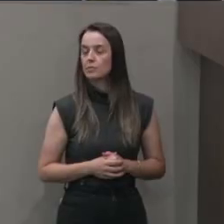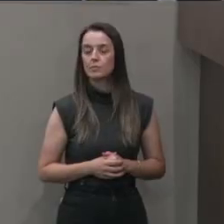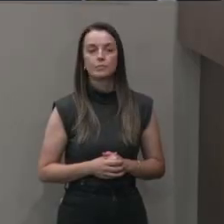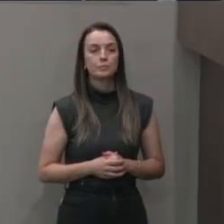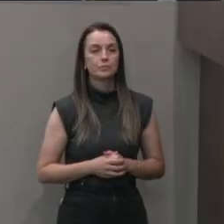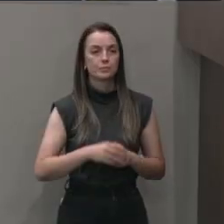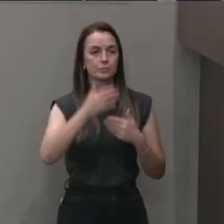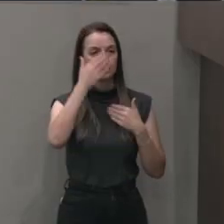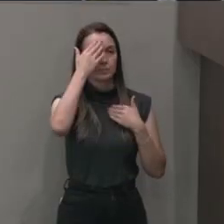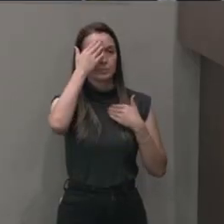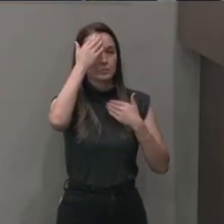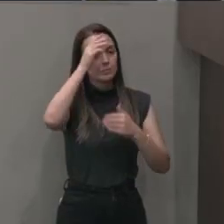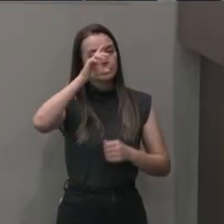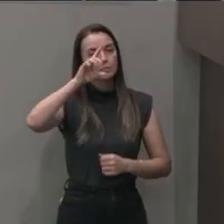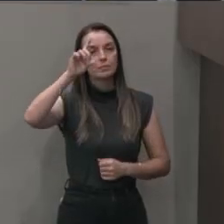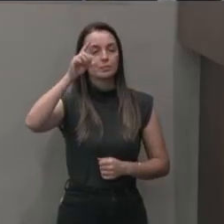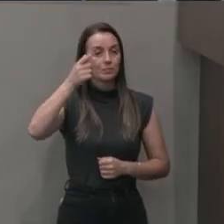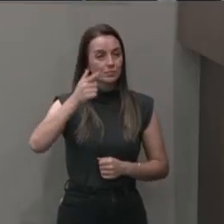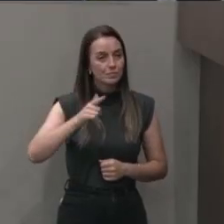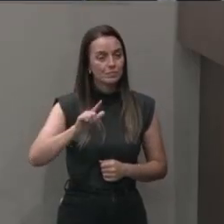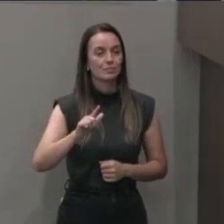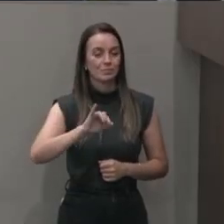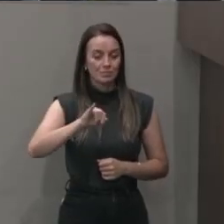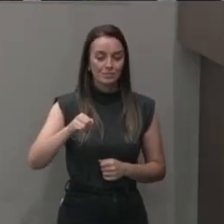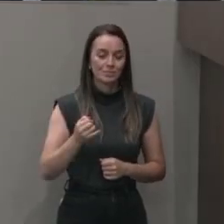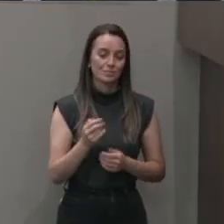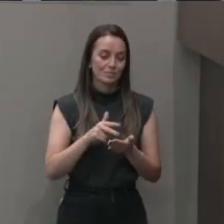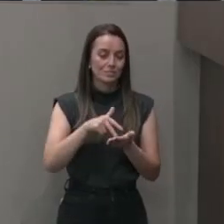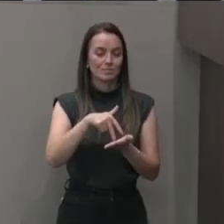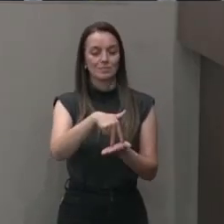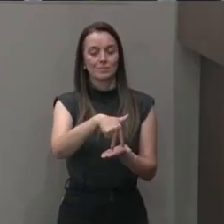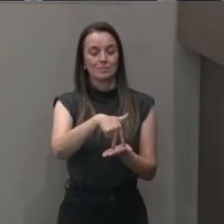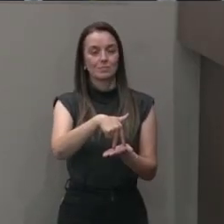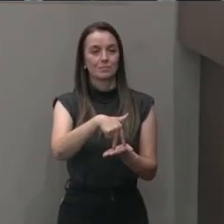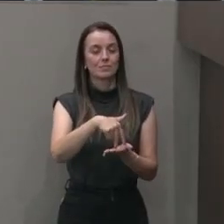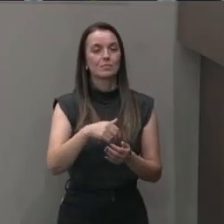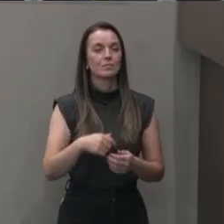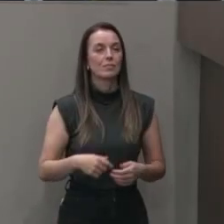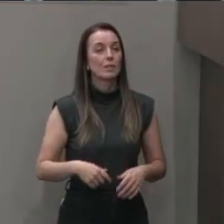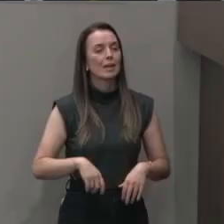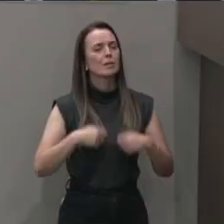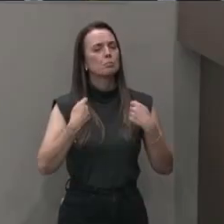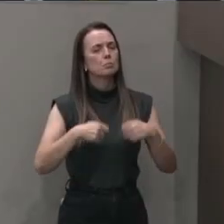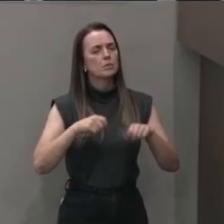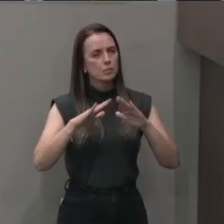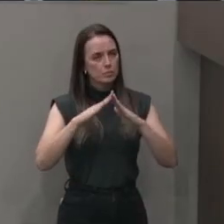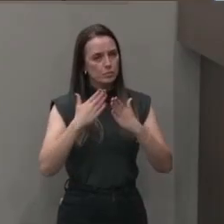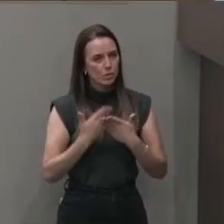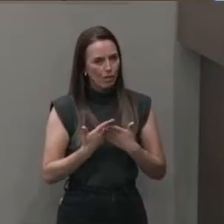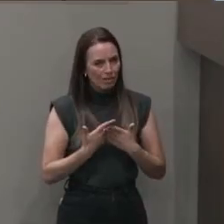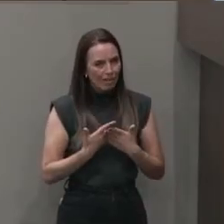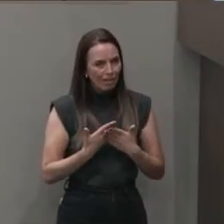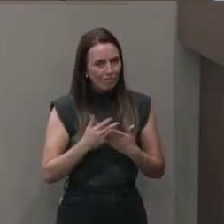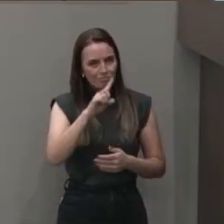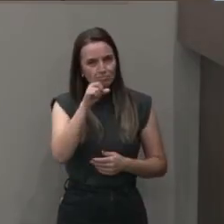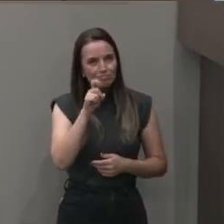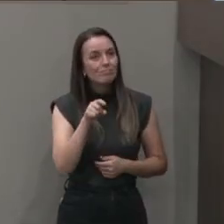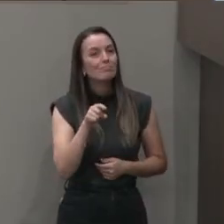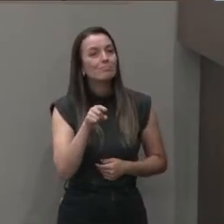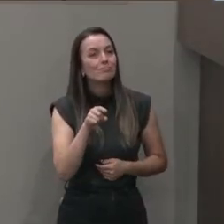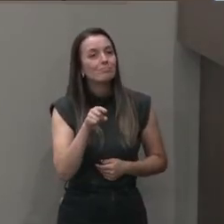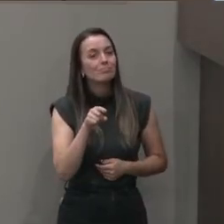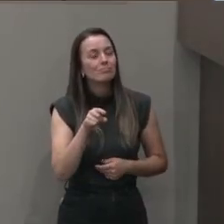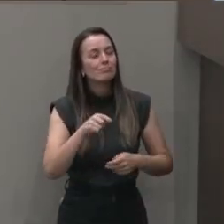Agradeço a Deus mais uma vez a oportunidade de ocupar essa tribuna. Precisamos de escolas?